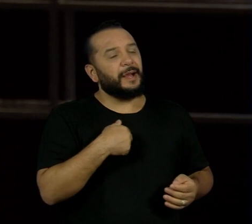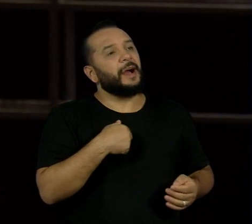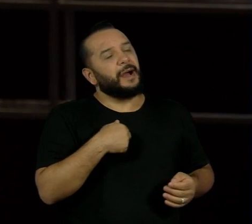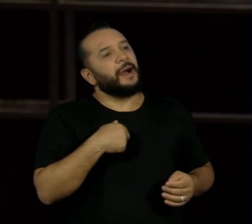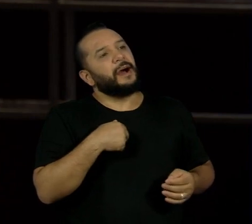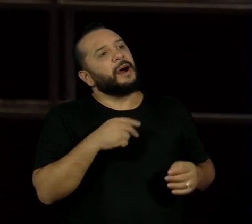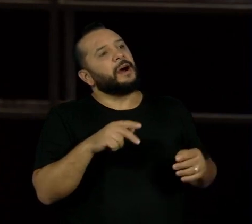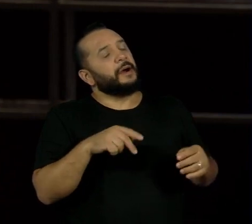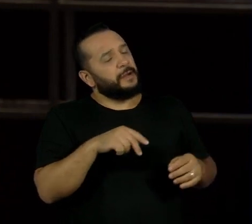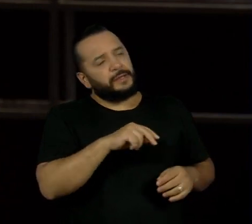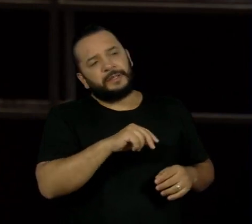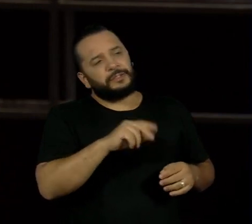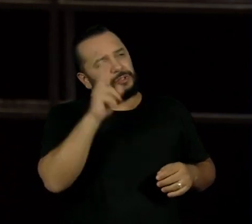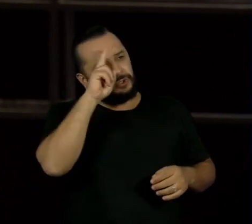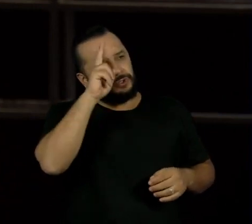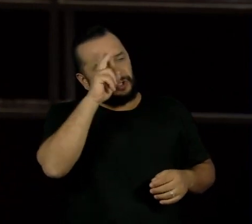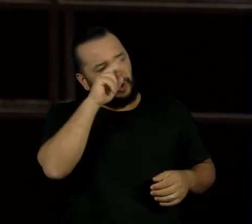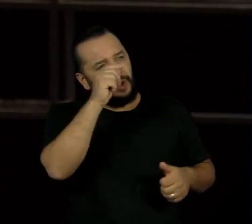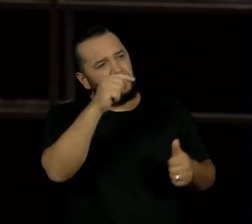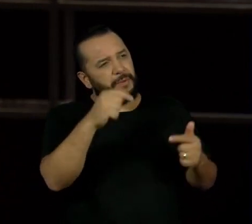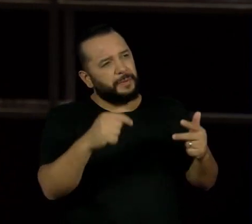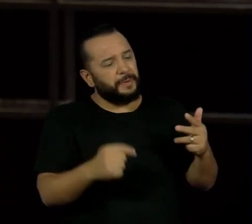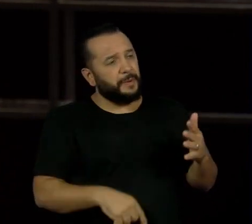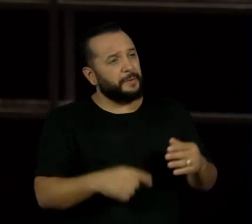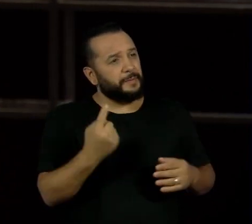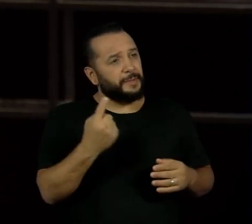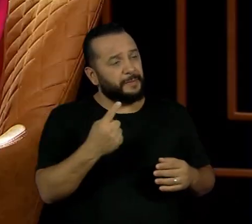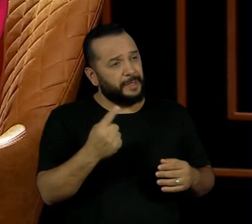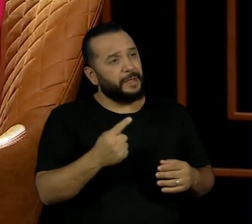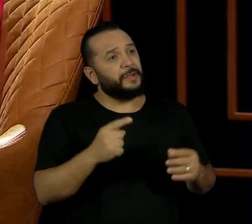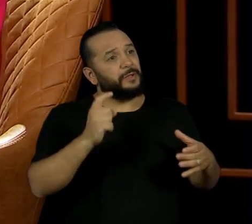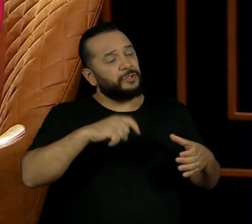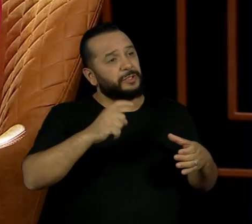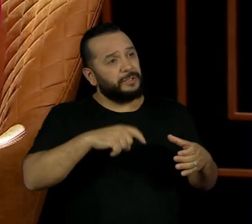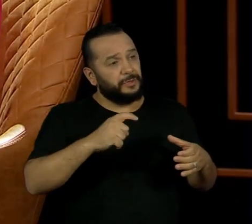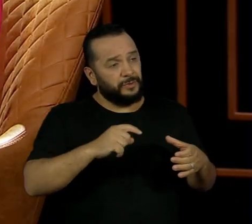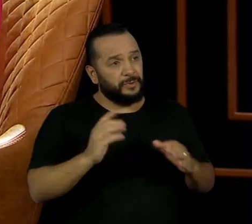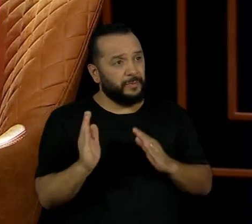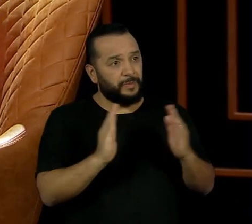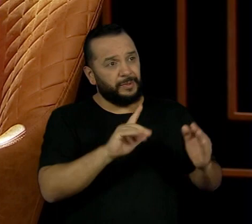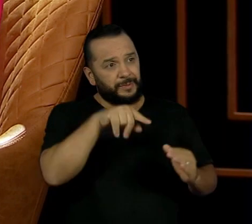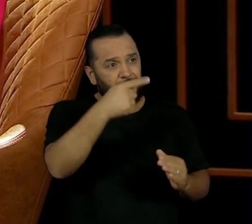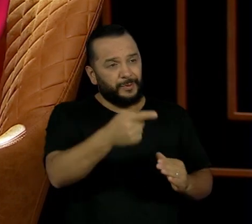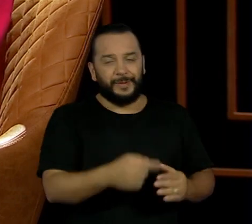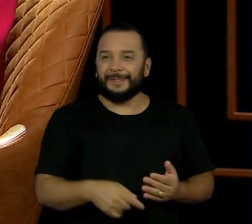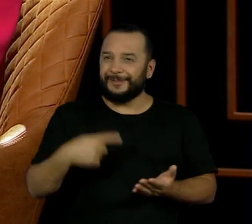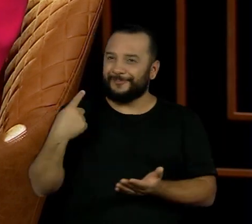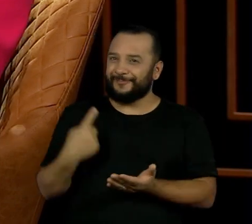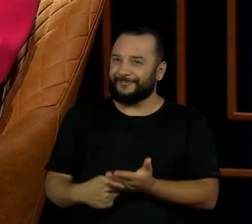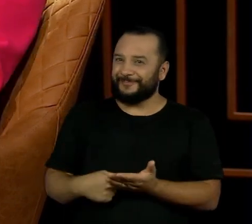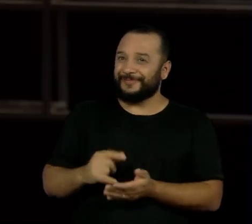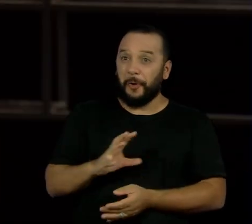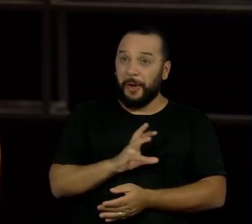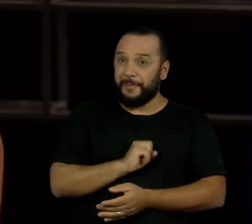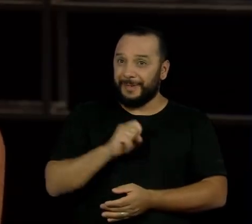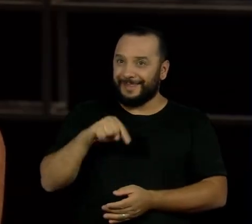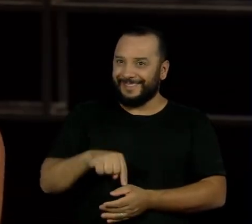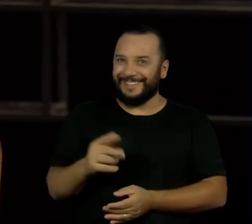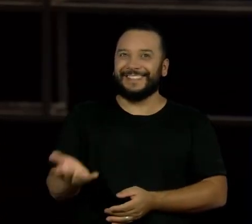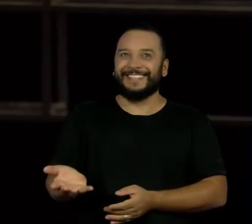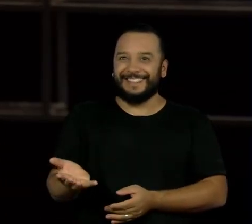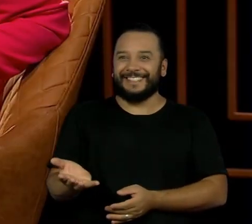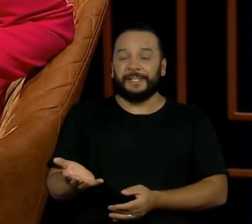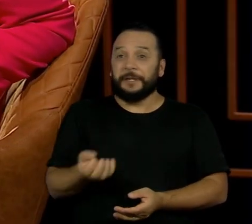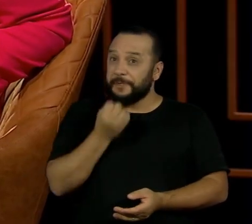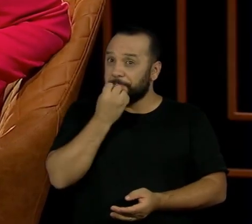sobre outras histórias. Primeiro disco solo no próximo bloco? Vamos! Ai, meu Deus, tô amando isso. Eba! Ai,